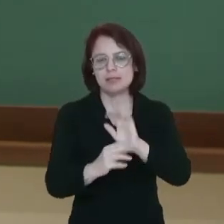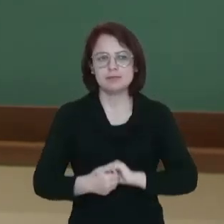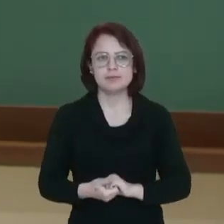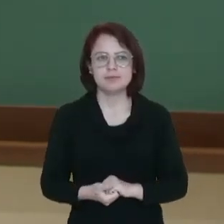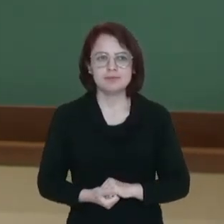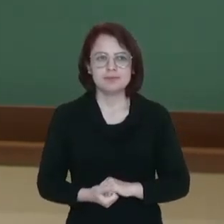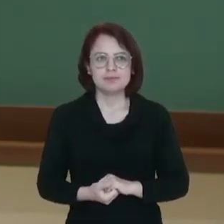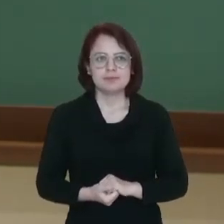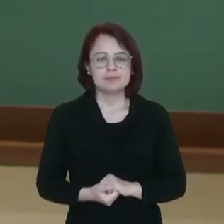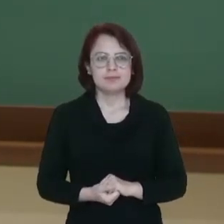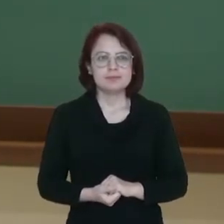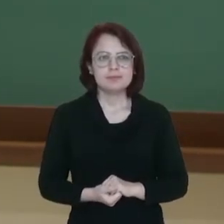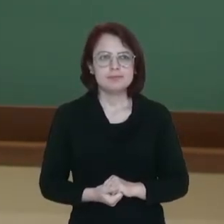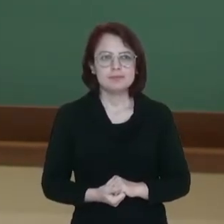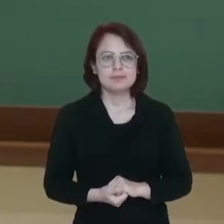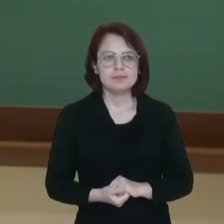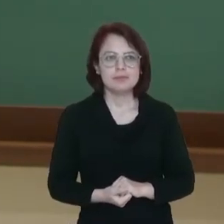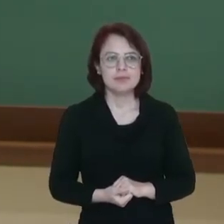bom?